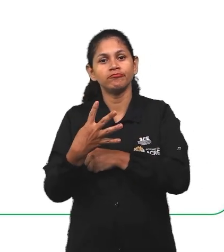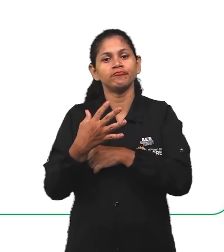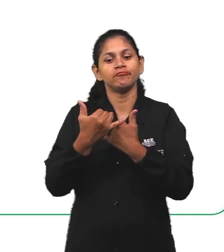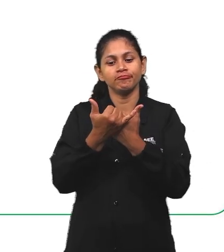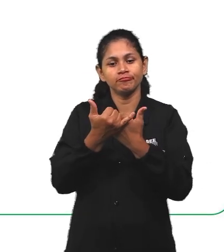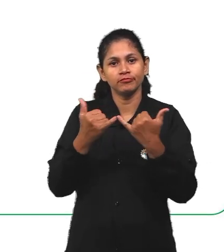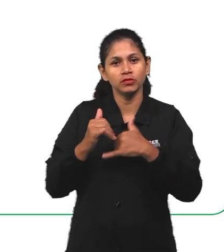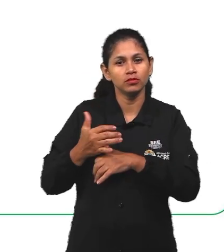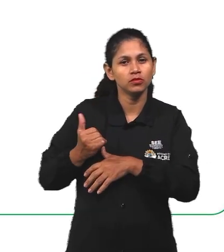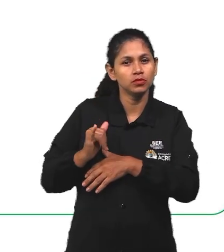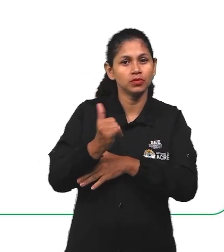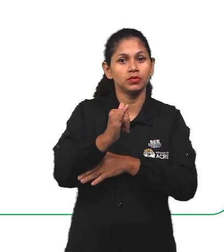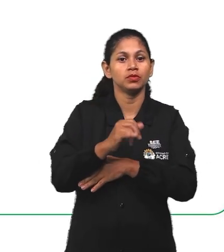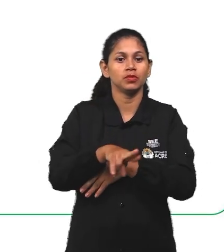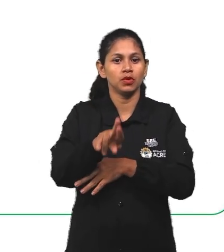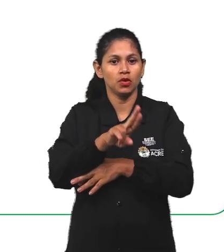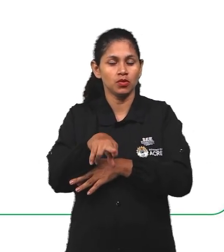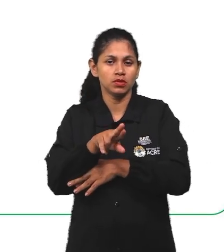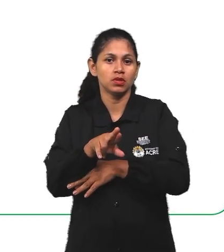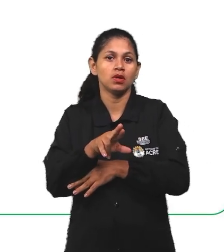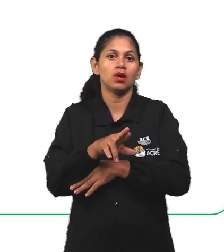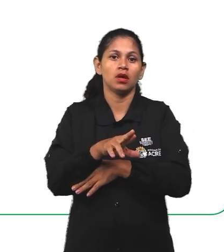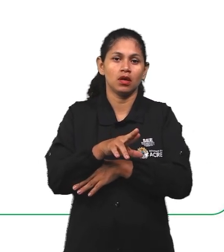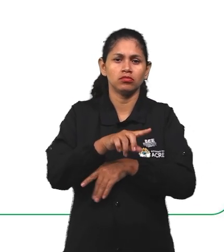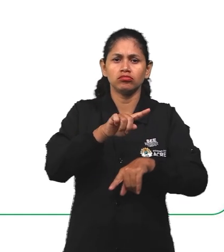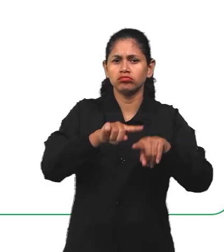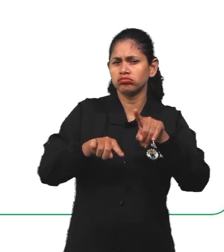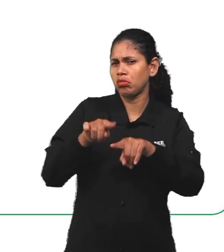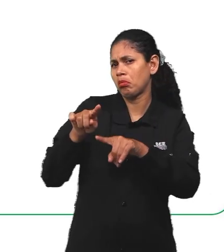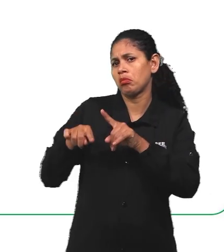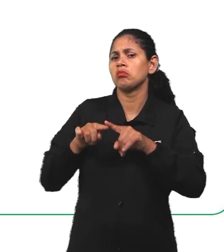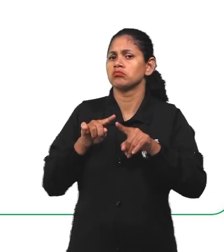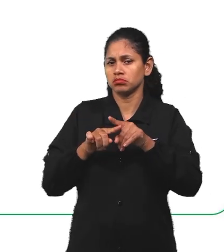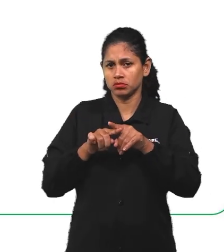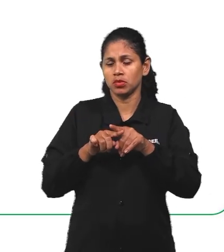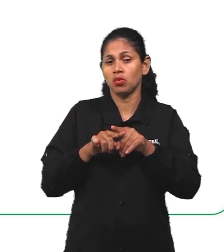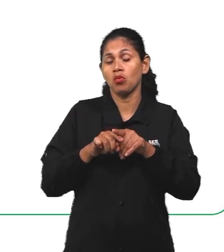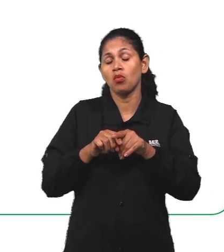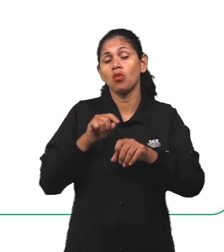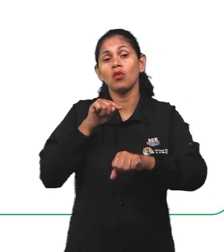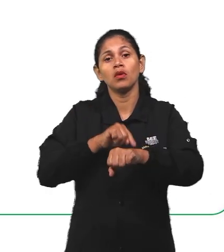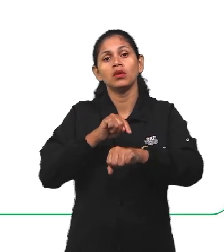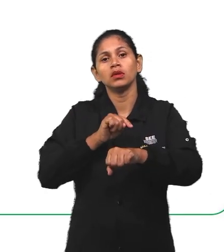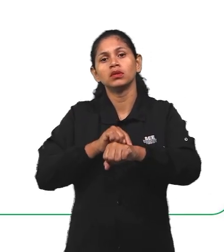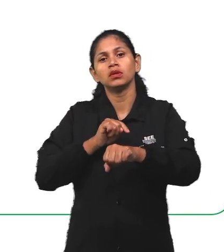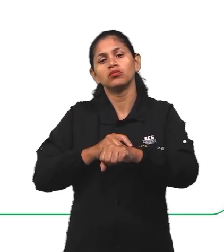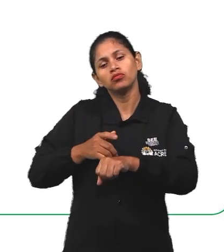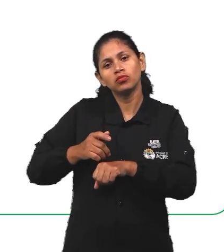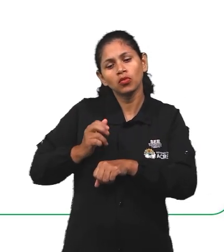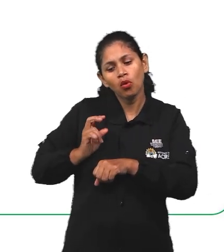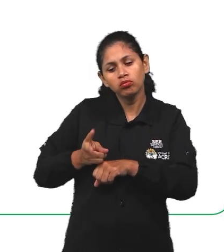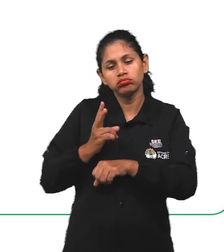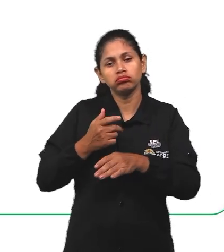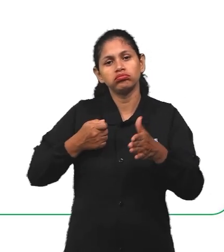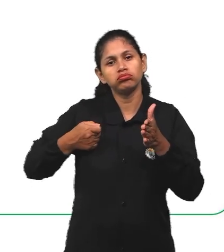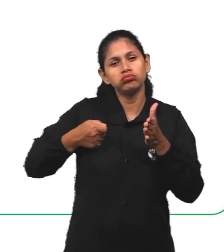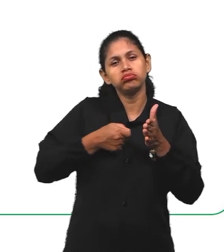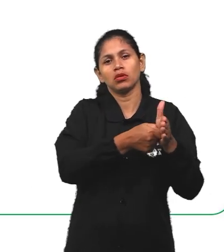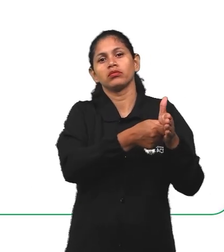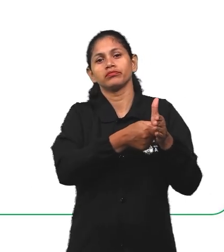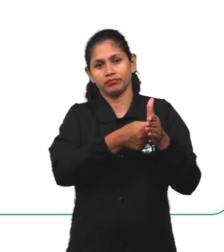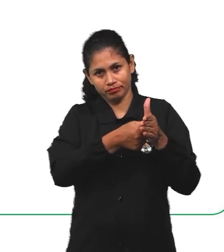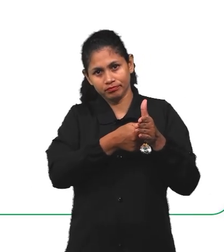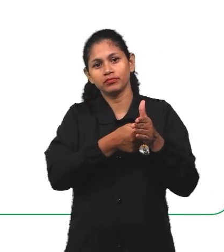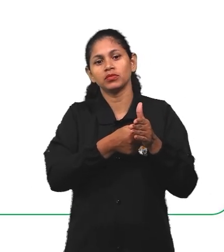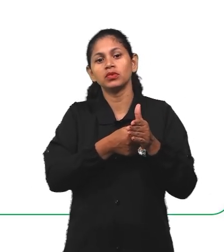sua potência e o tempo que ele permanece ligado. Você lembra lá do relógio? Olha só, o consumo de energia